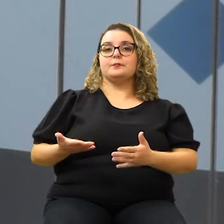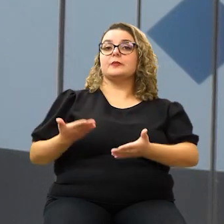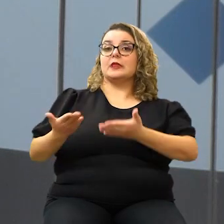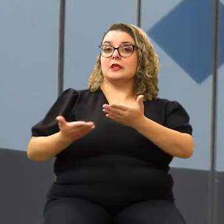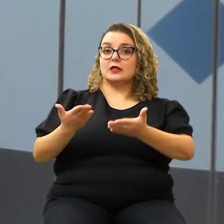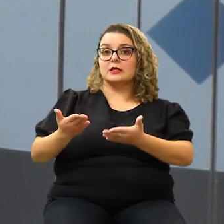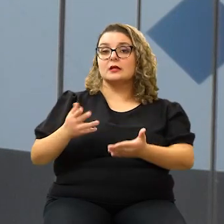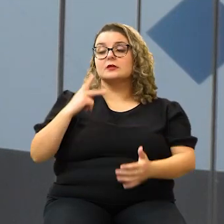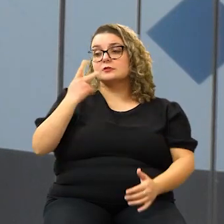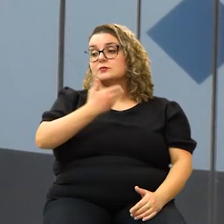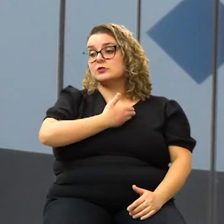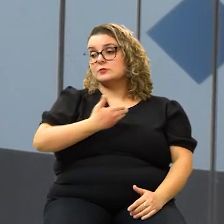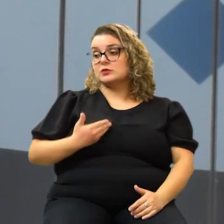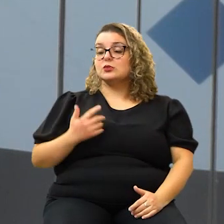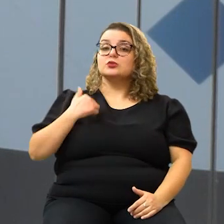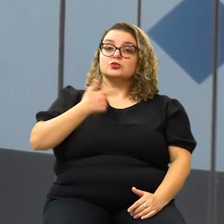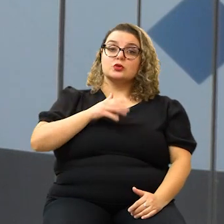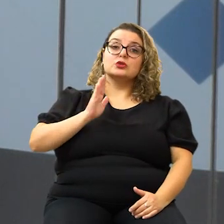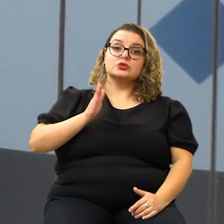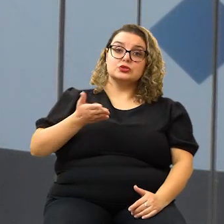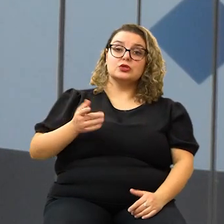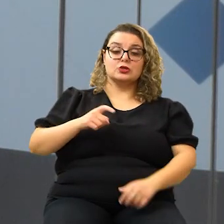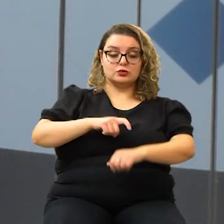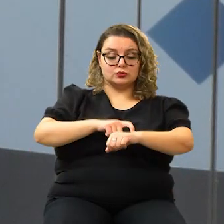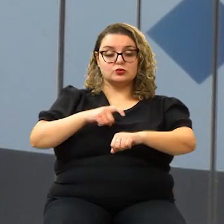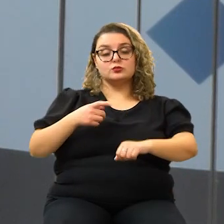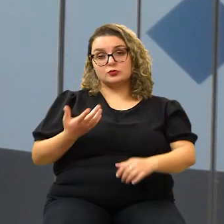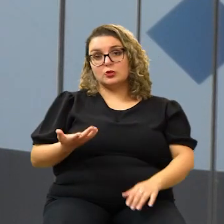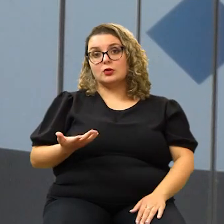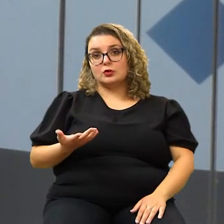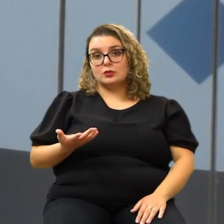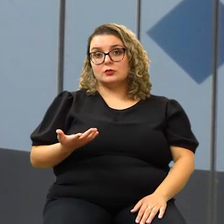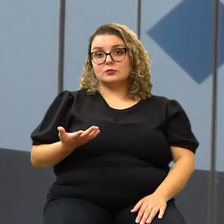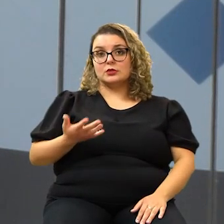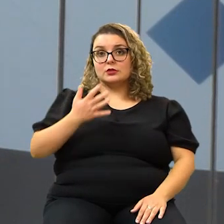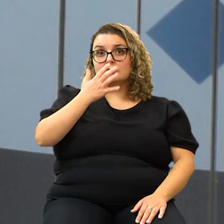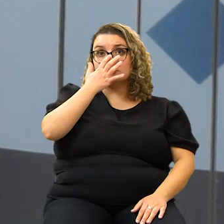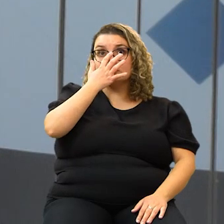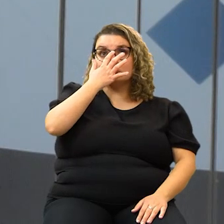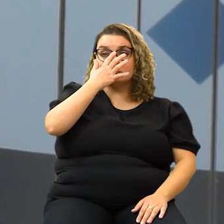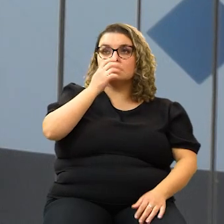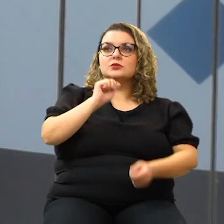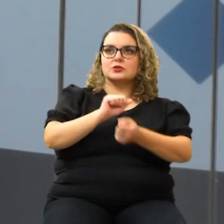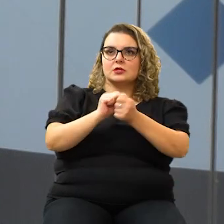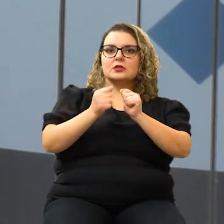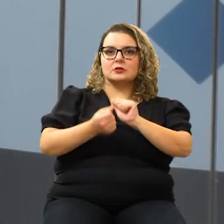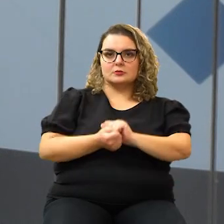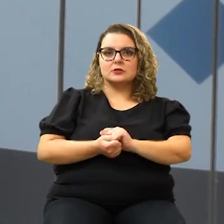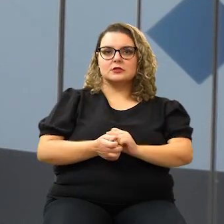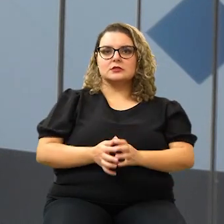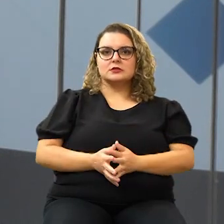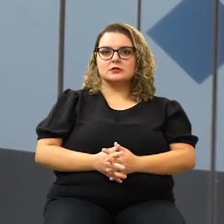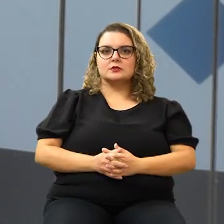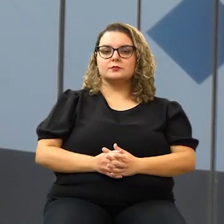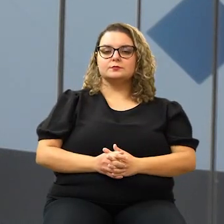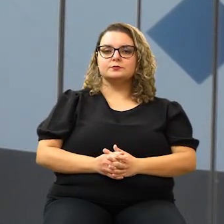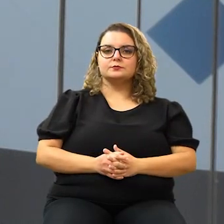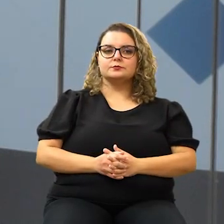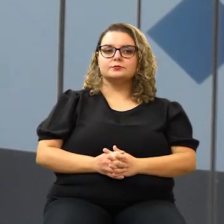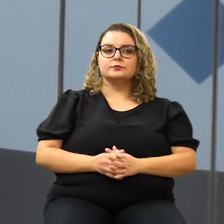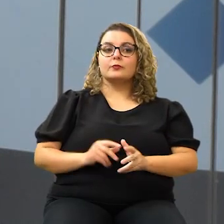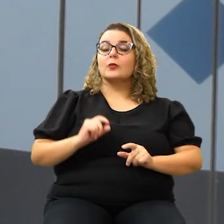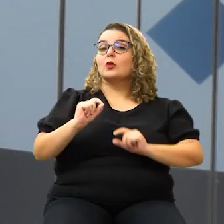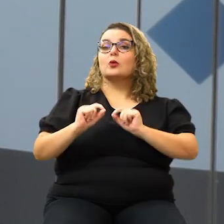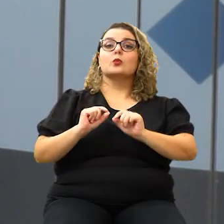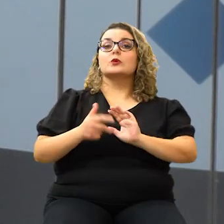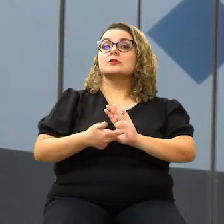políticas públicas. E nós já estamos num momento de adaptação, né? Então, o que significa